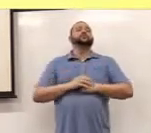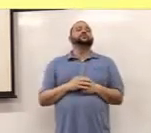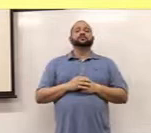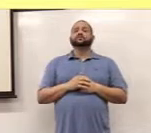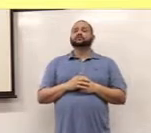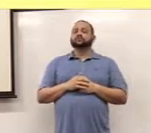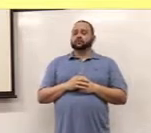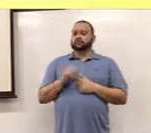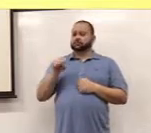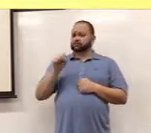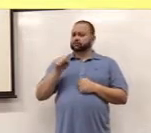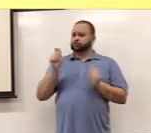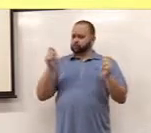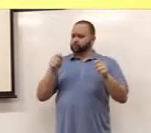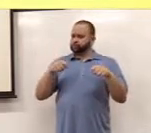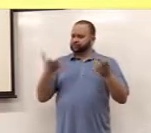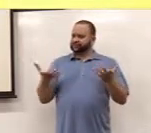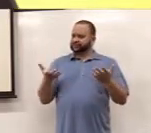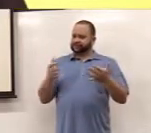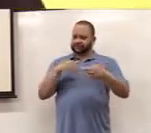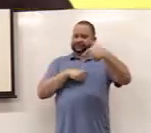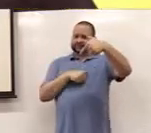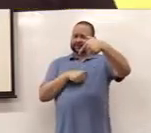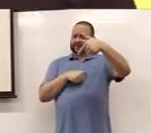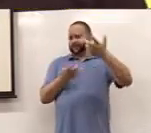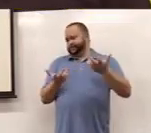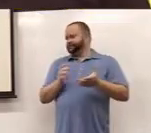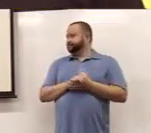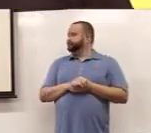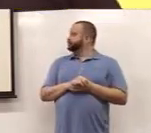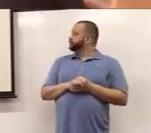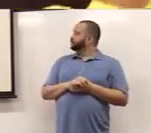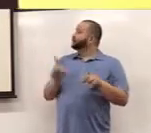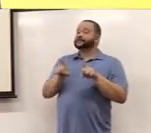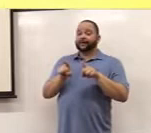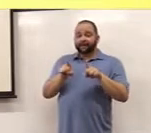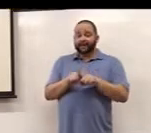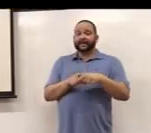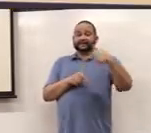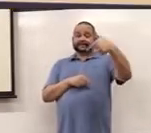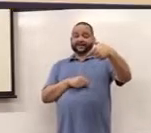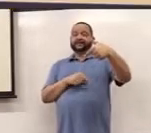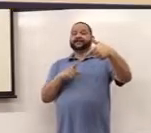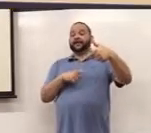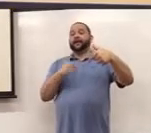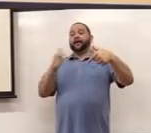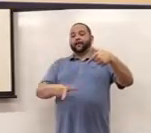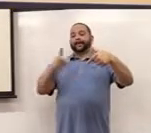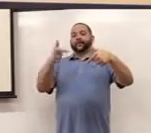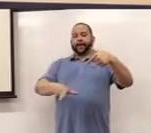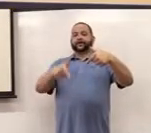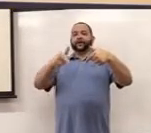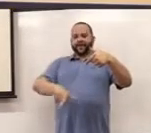Sim, tem que dar, né? Tem que fazer dar. Só que o que acontece? Além das sete notas musicais, a gente ainda repete elas e toca